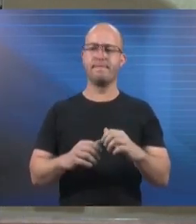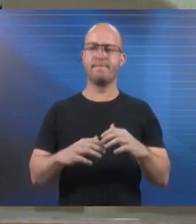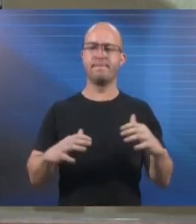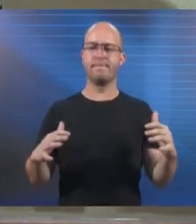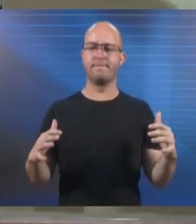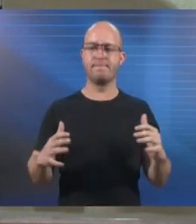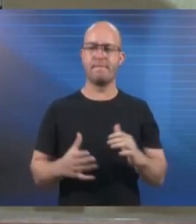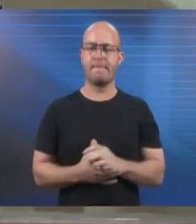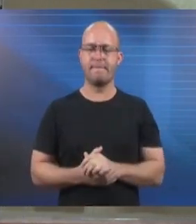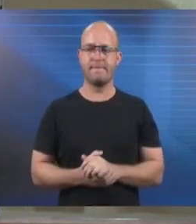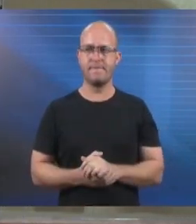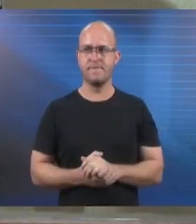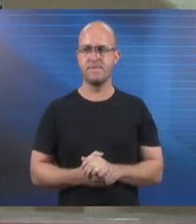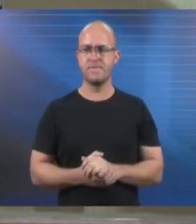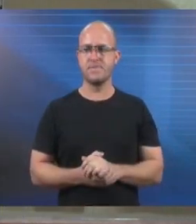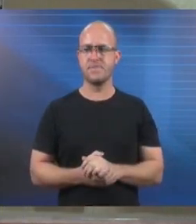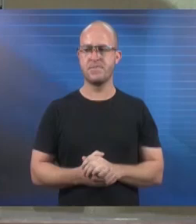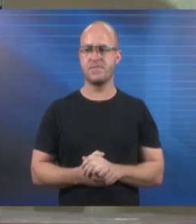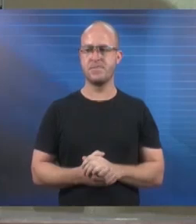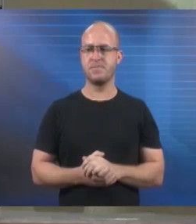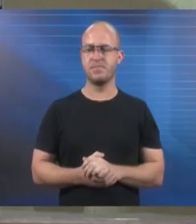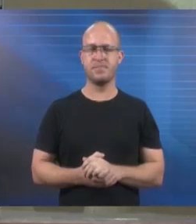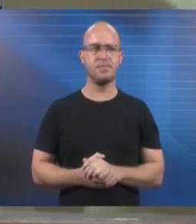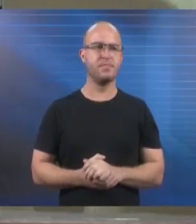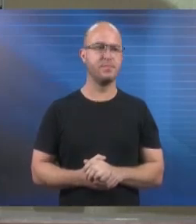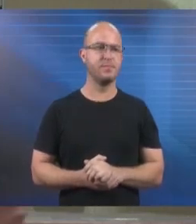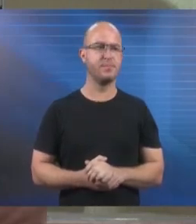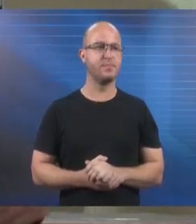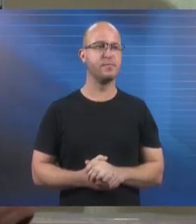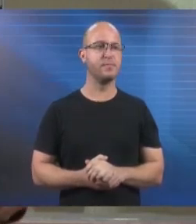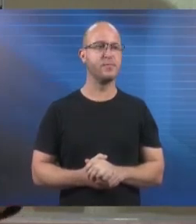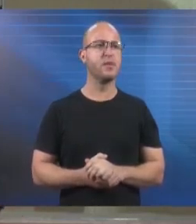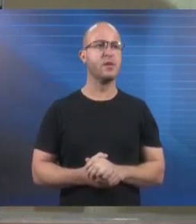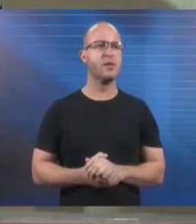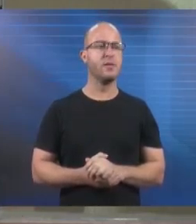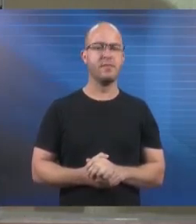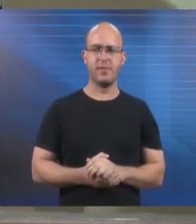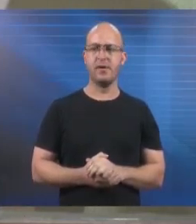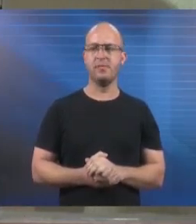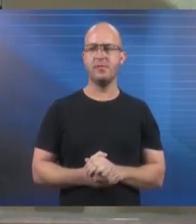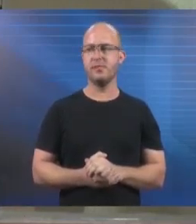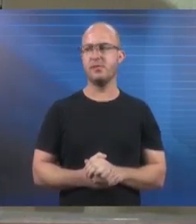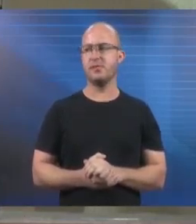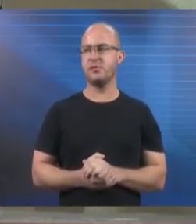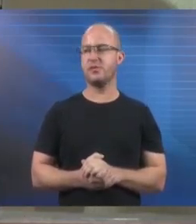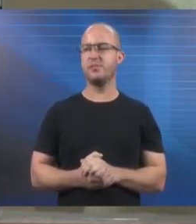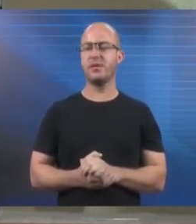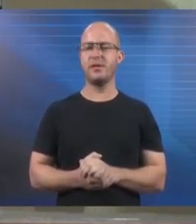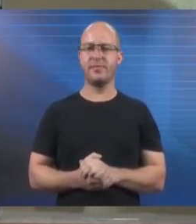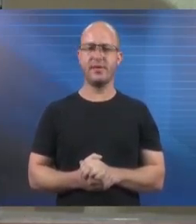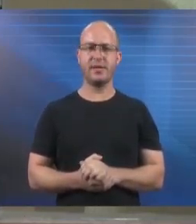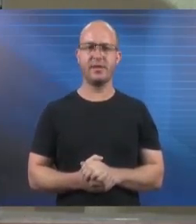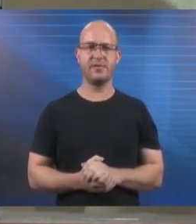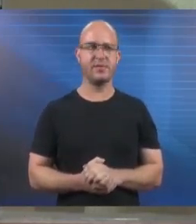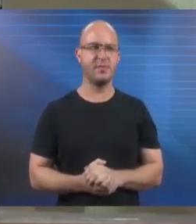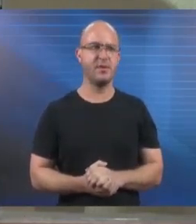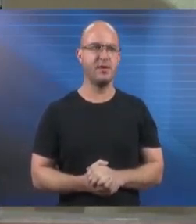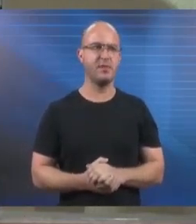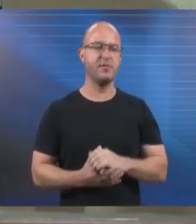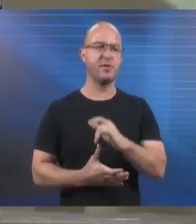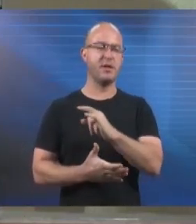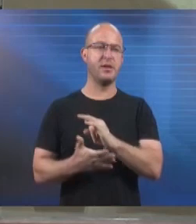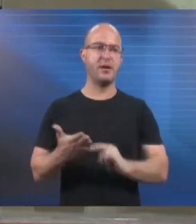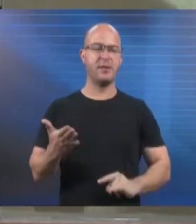Galerias eh eu quero aproveitar aqui para fazer um